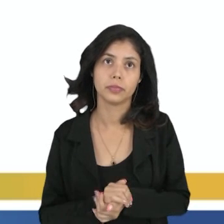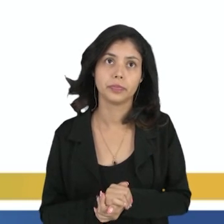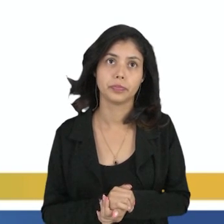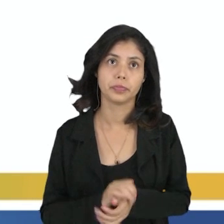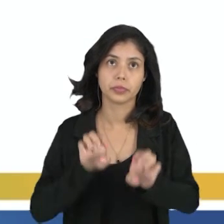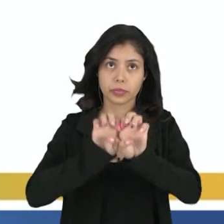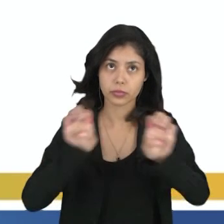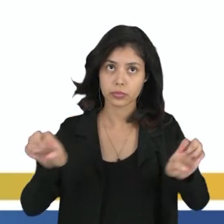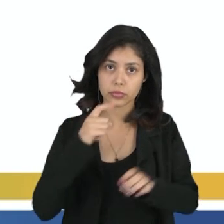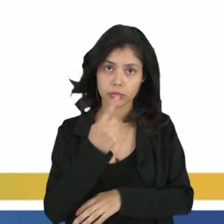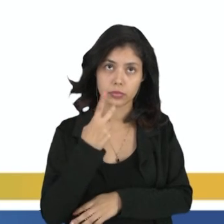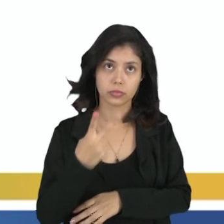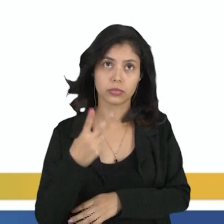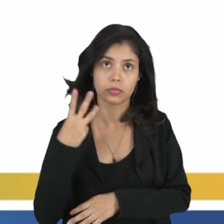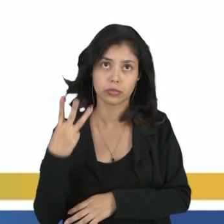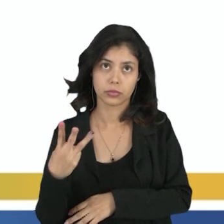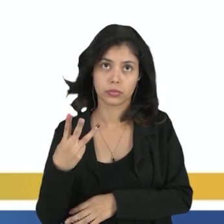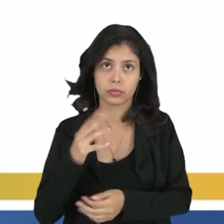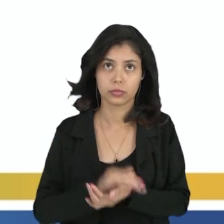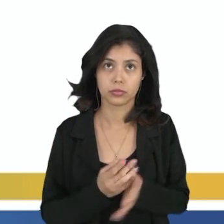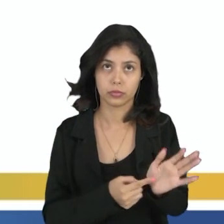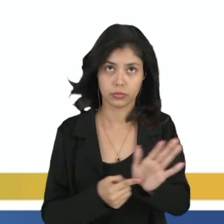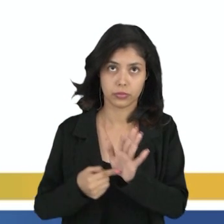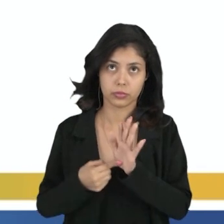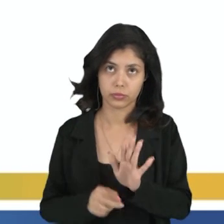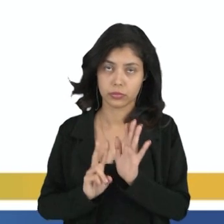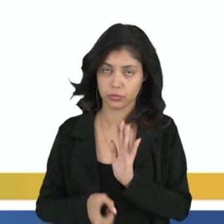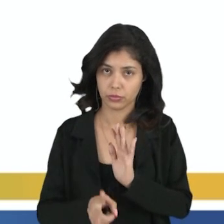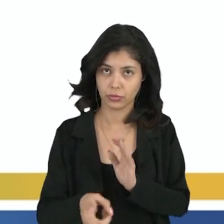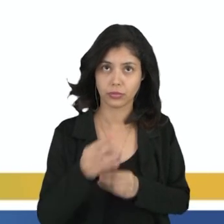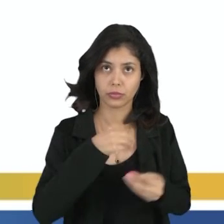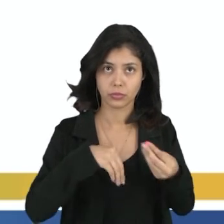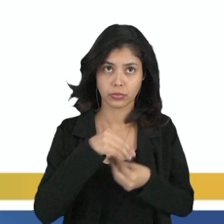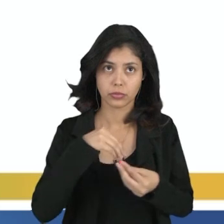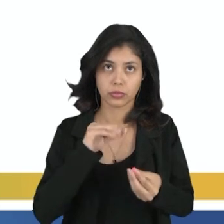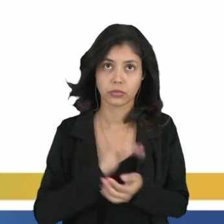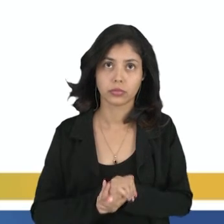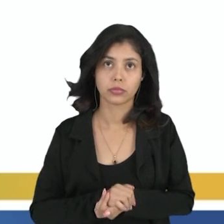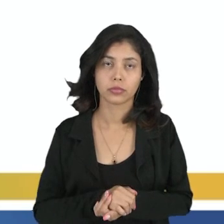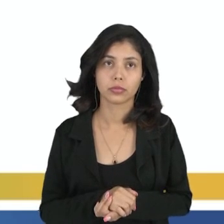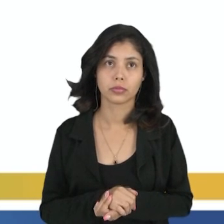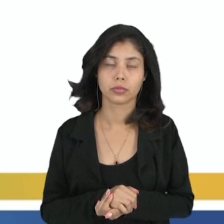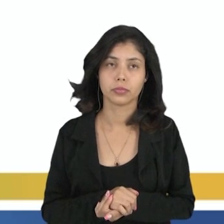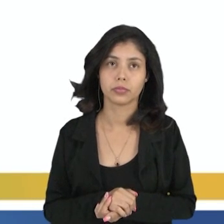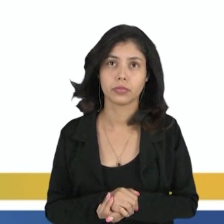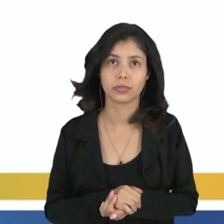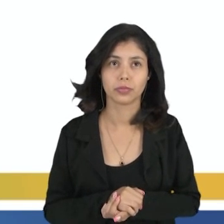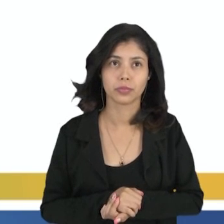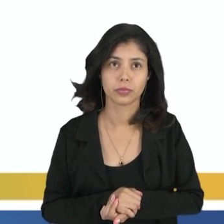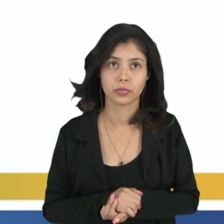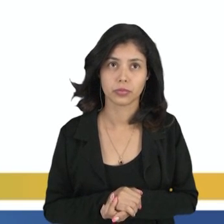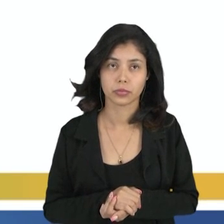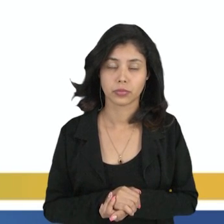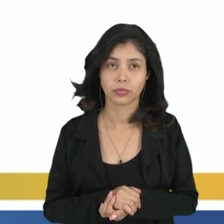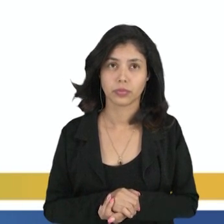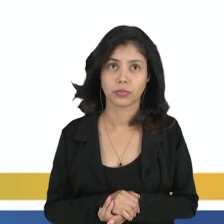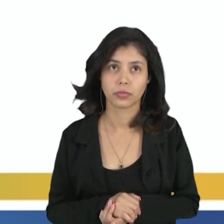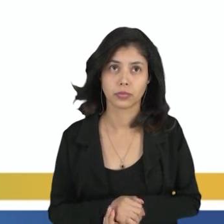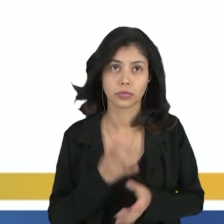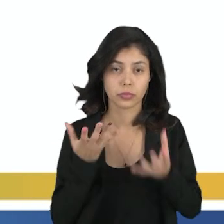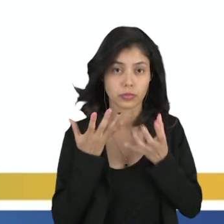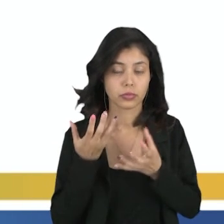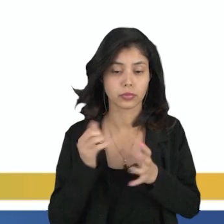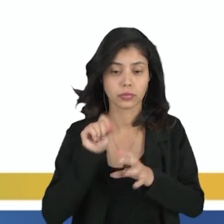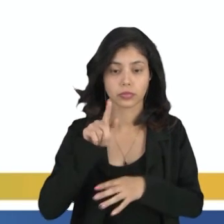As equações 1, 2 e 3 representam, respectivamente, reações de. Então, eles querem que a